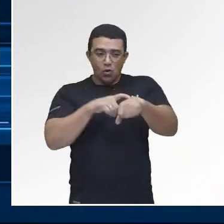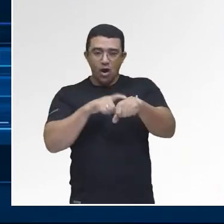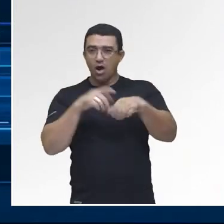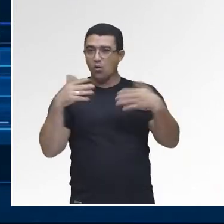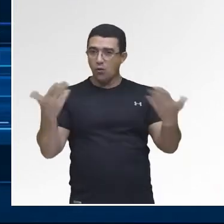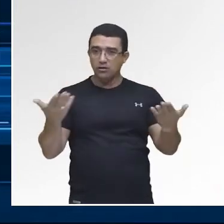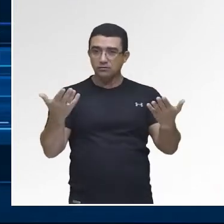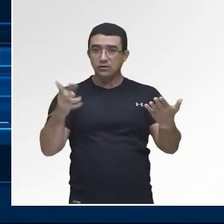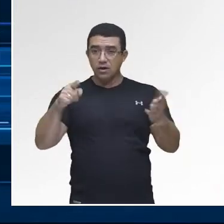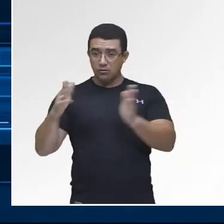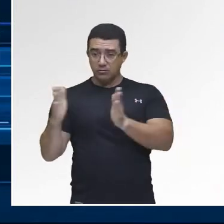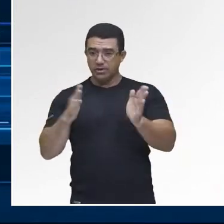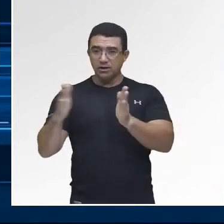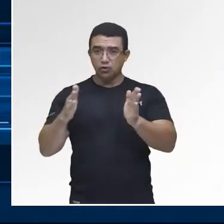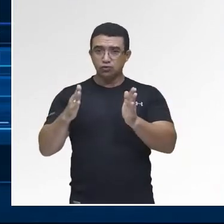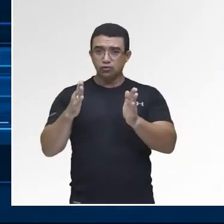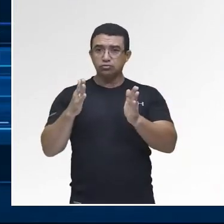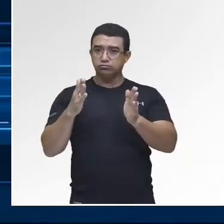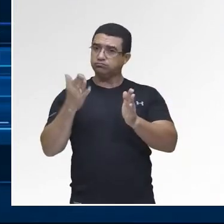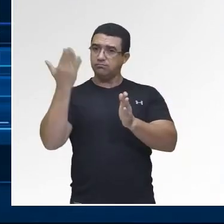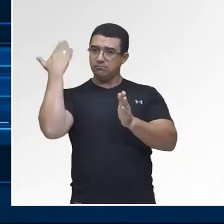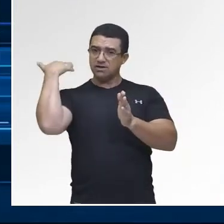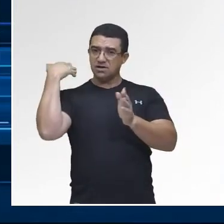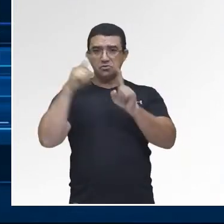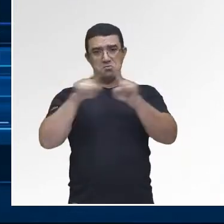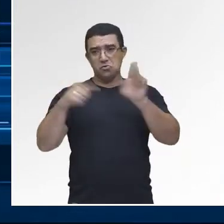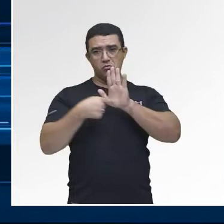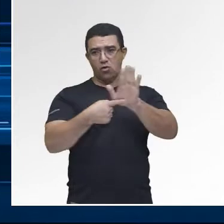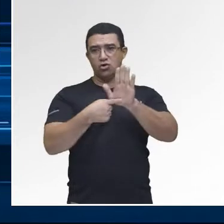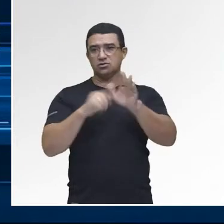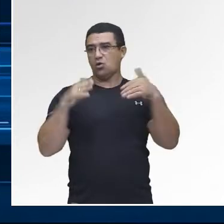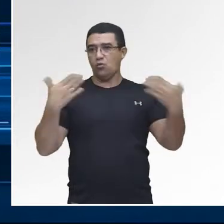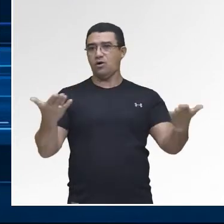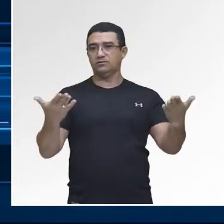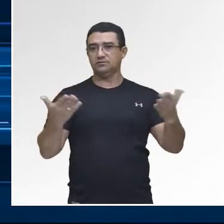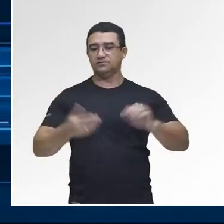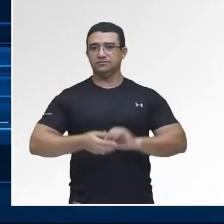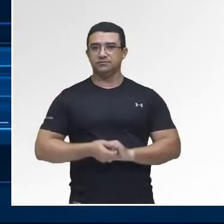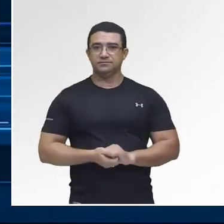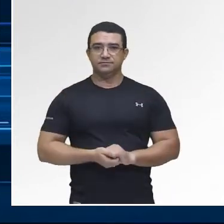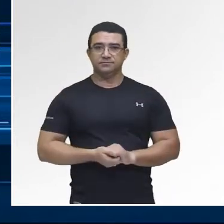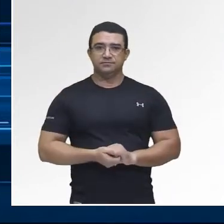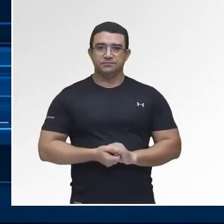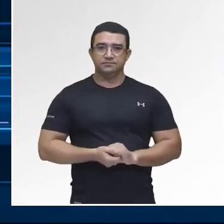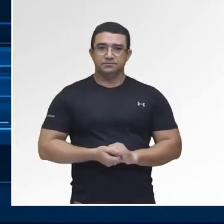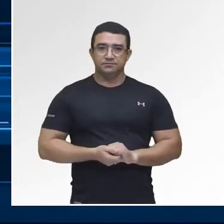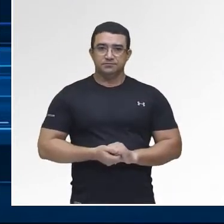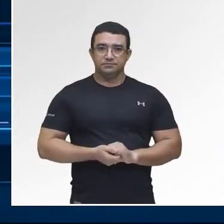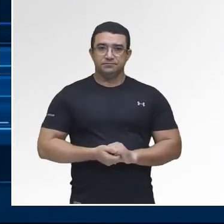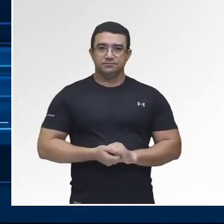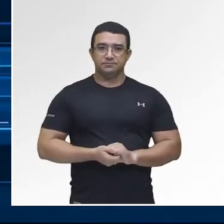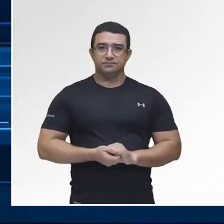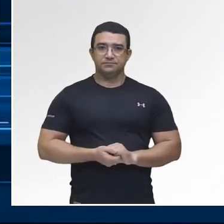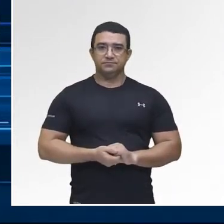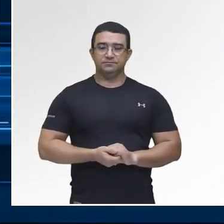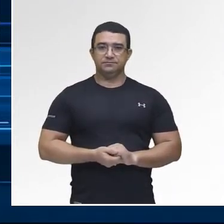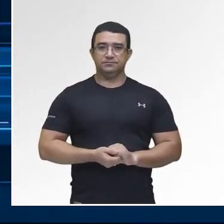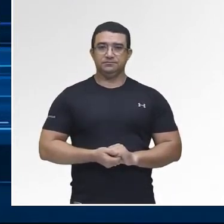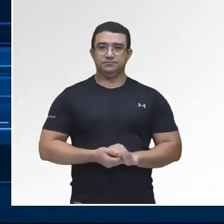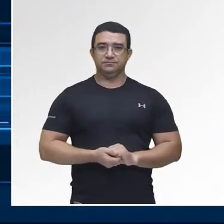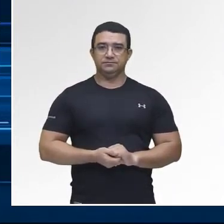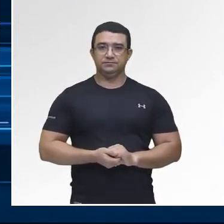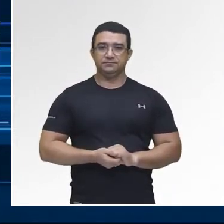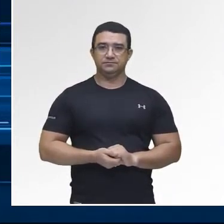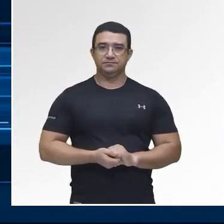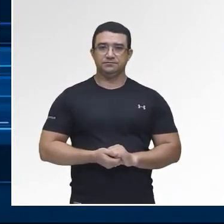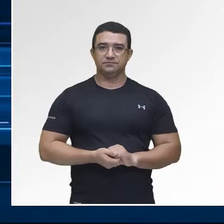quando. É um período no passado, mas eu não defino exatamente quando. Outra situação de uso, que eu utilizo aí